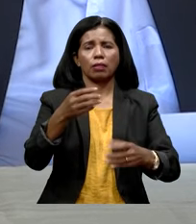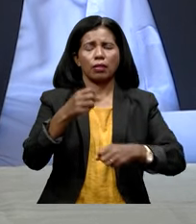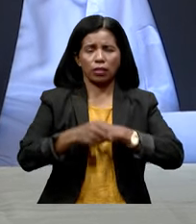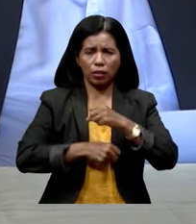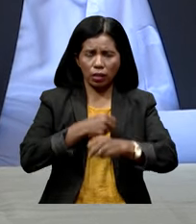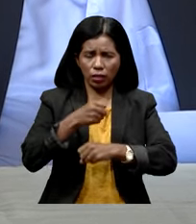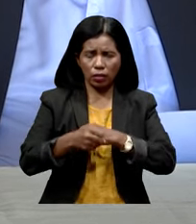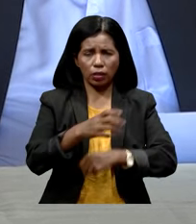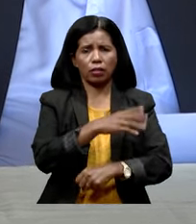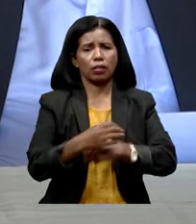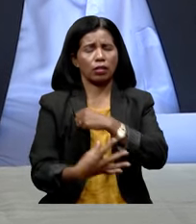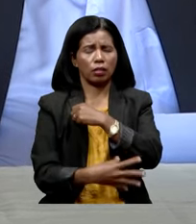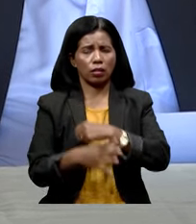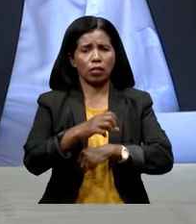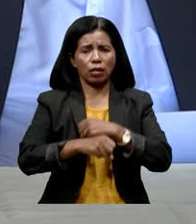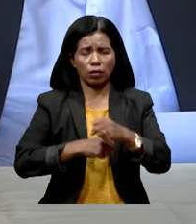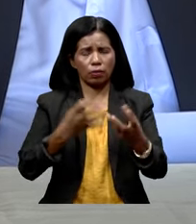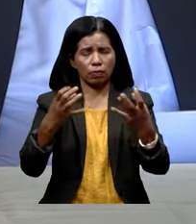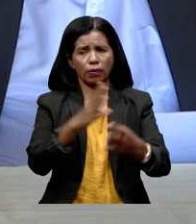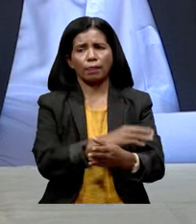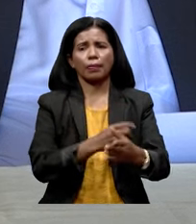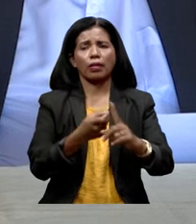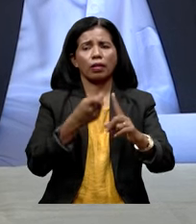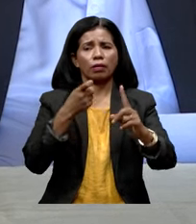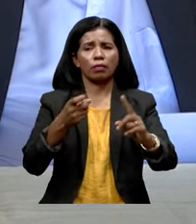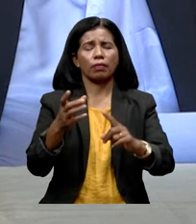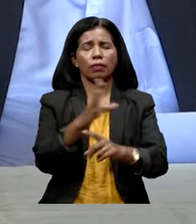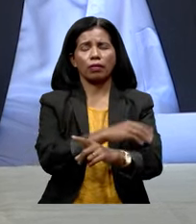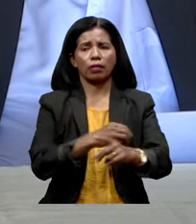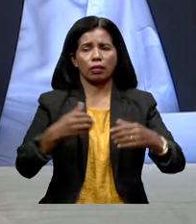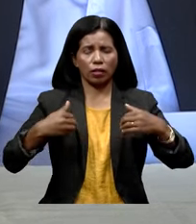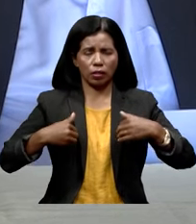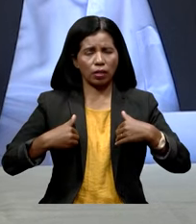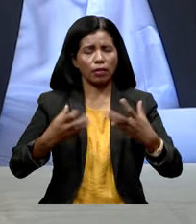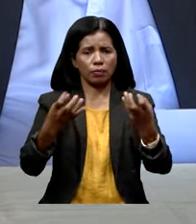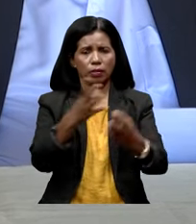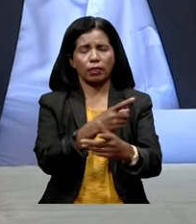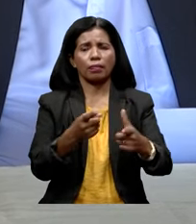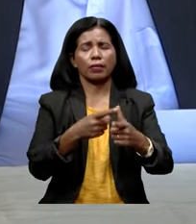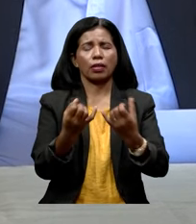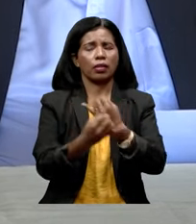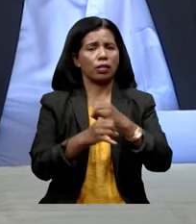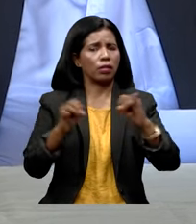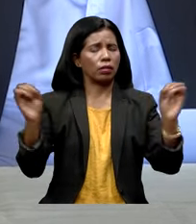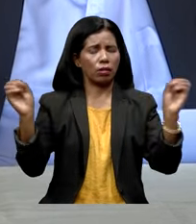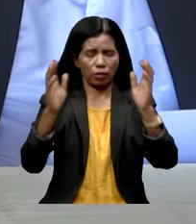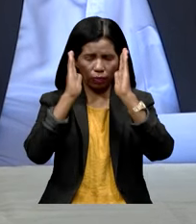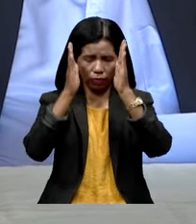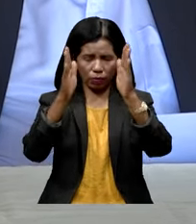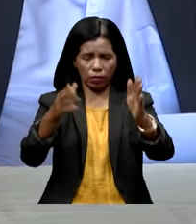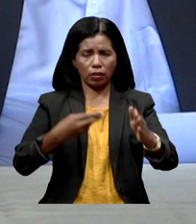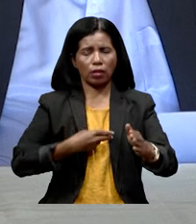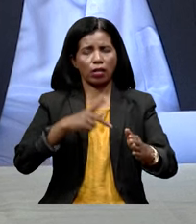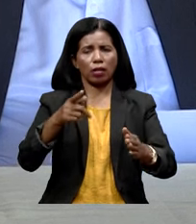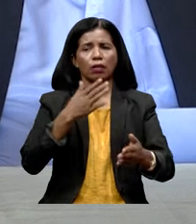arnoteiros, mugito e oi, degradação moral, moço nabanaba. O com ladum reflete atitude